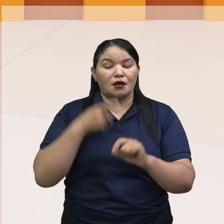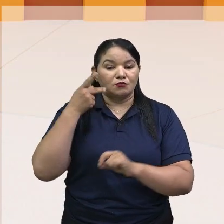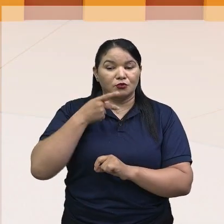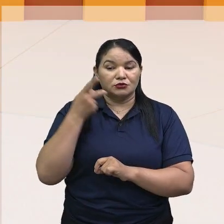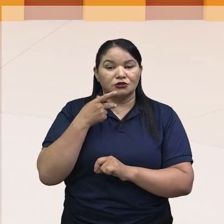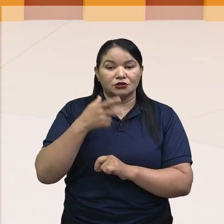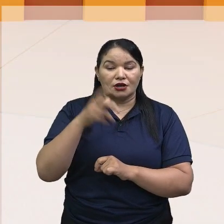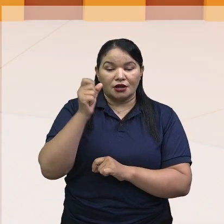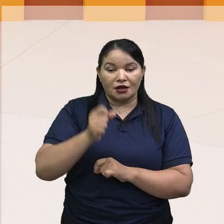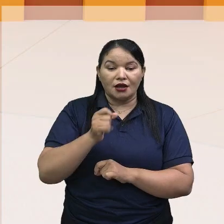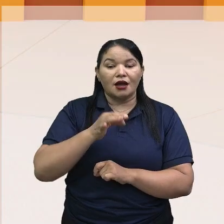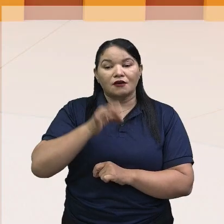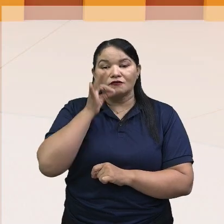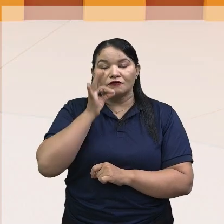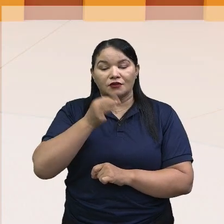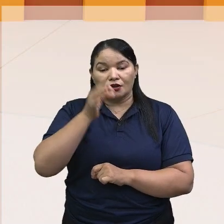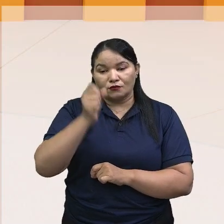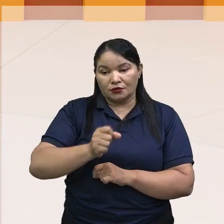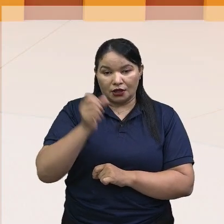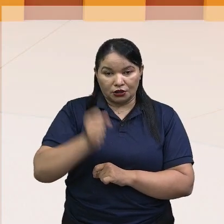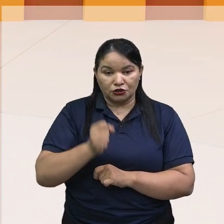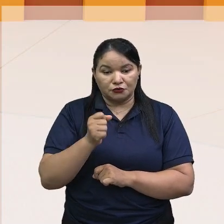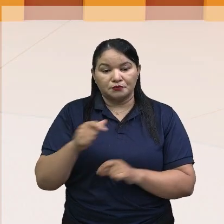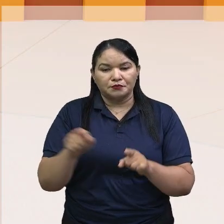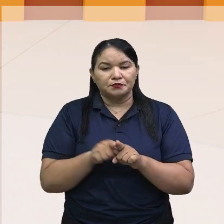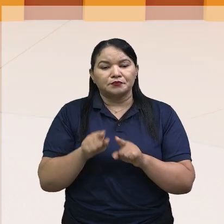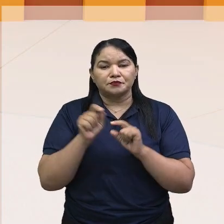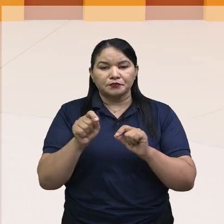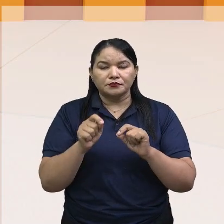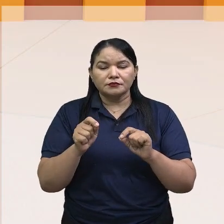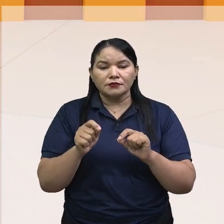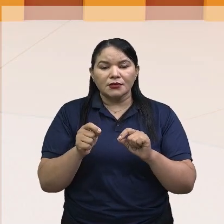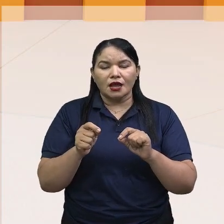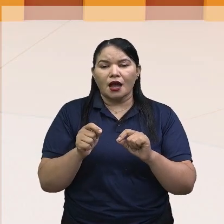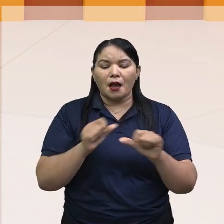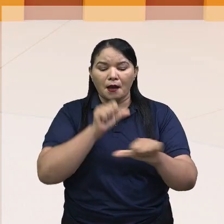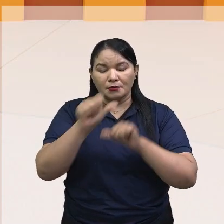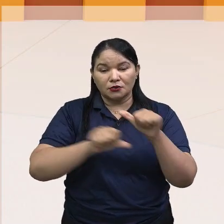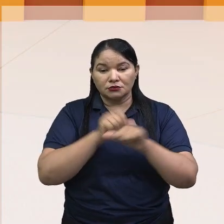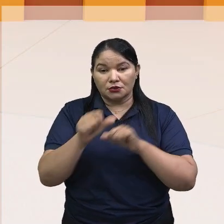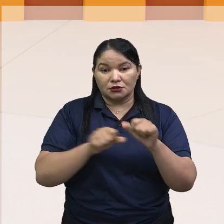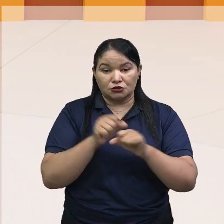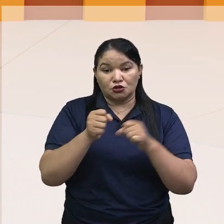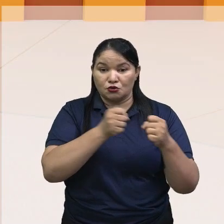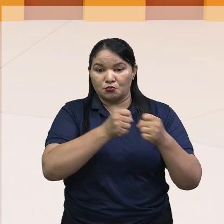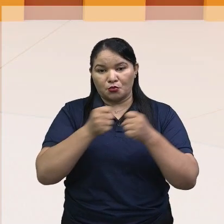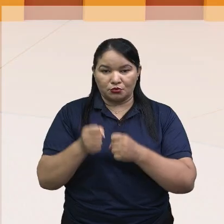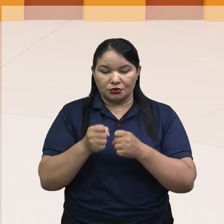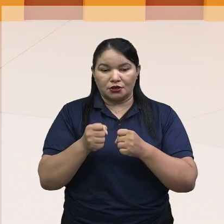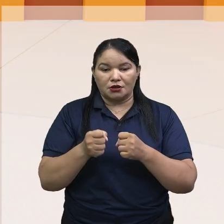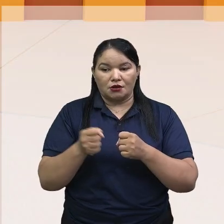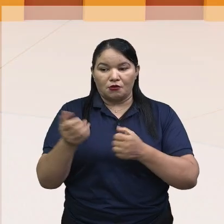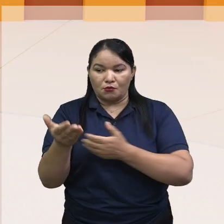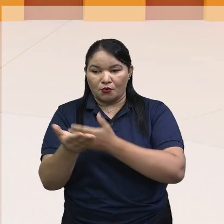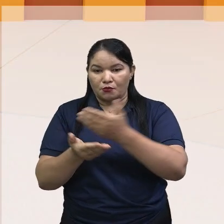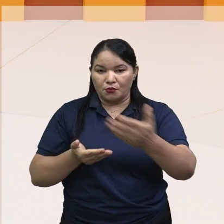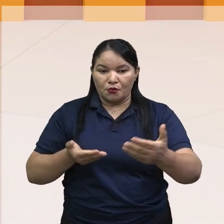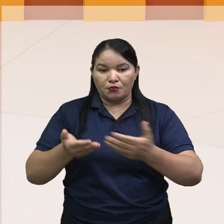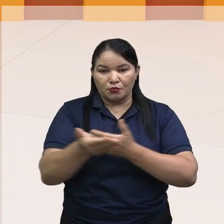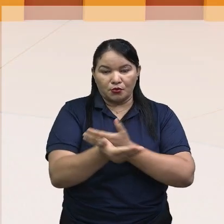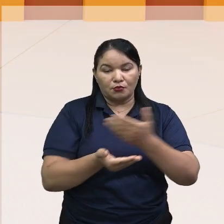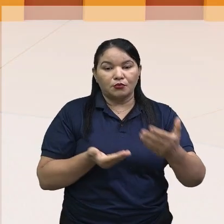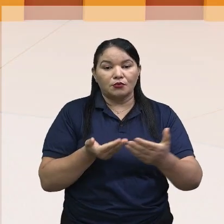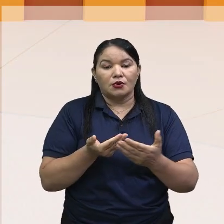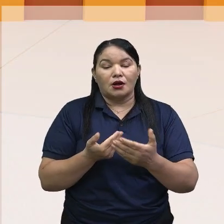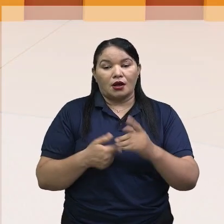leite. O que é isso? É a alternância de poder, né, ali na presidência da República, entre candidatos de São